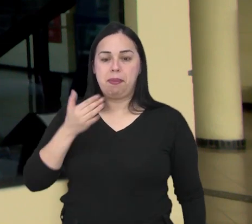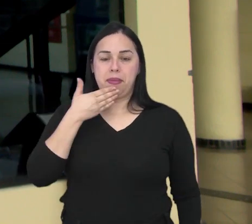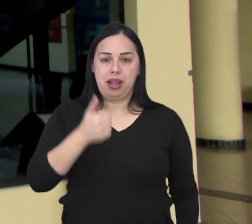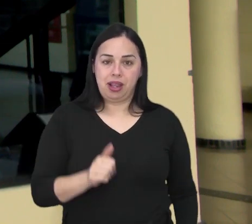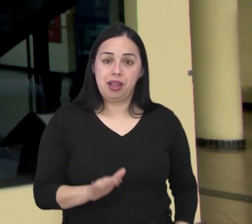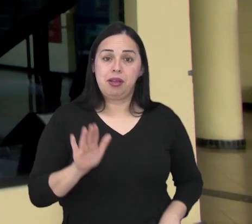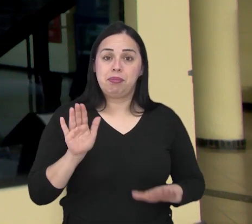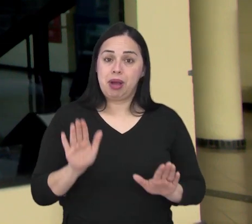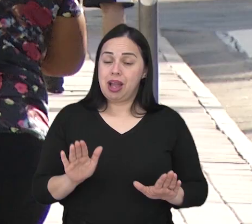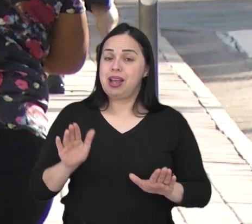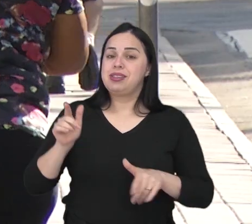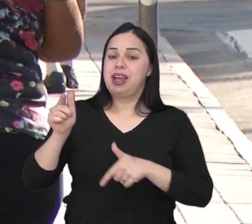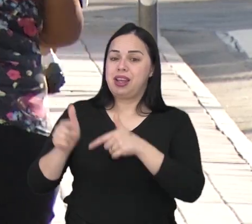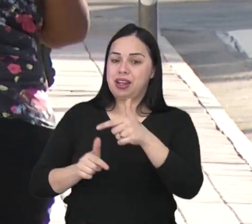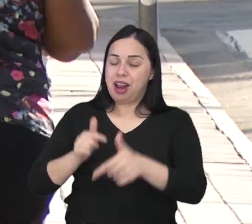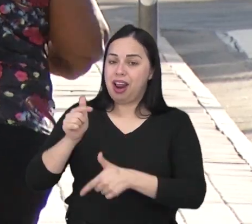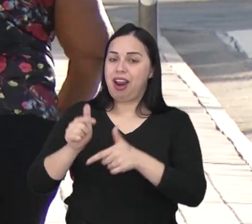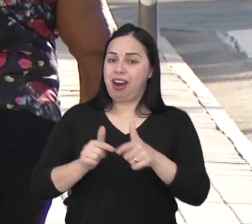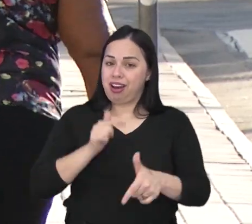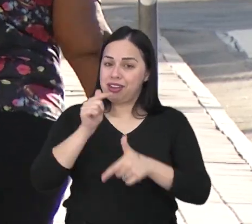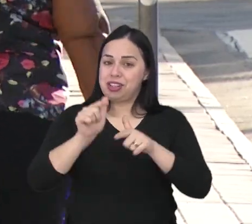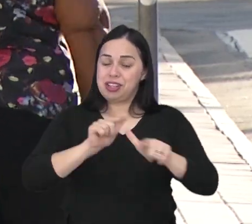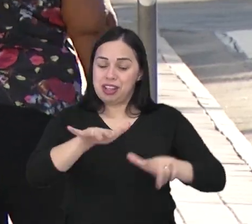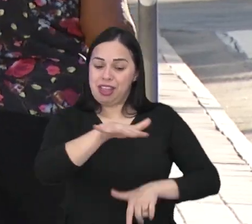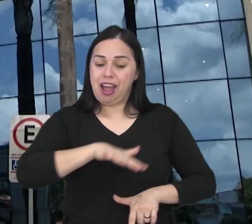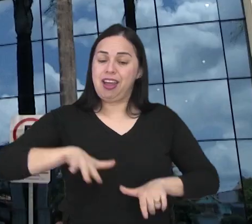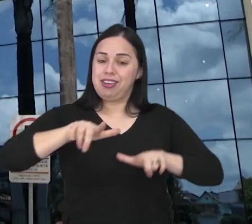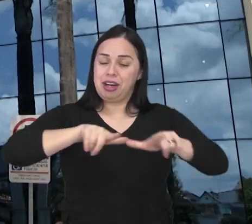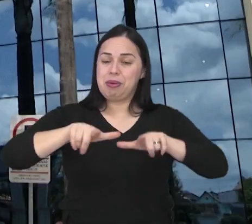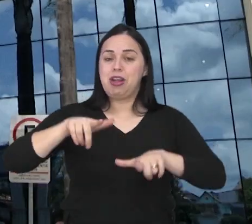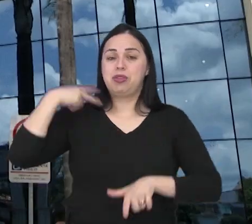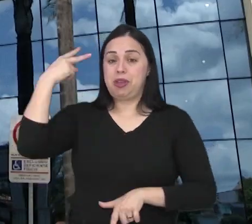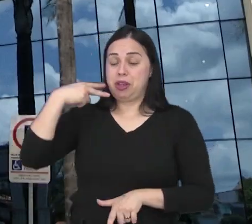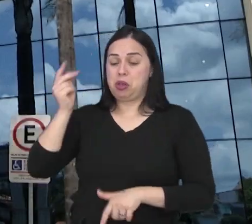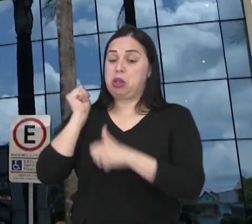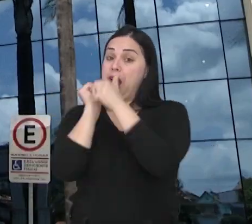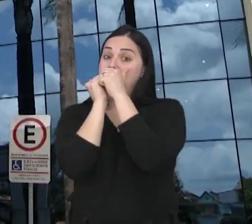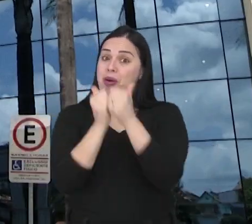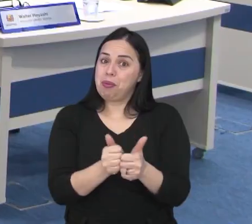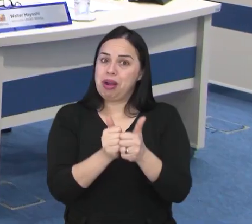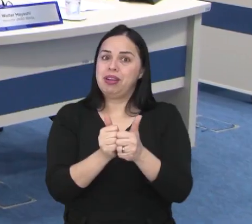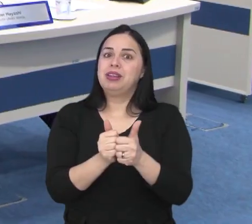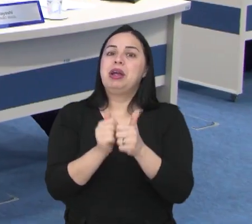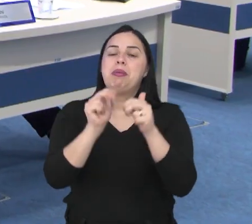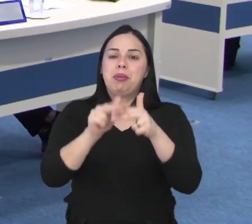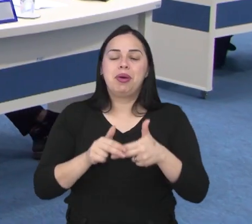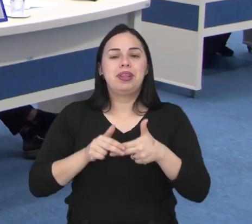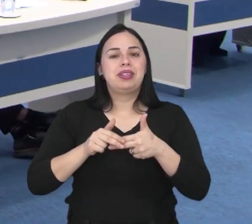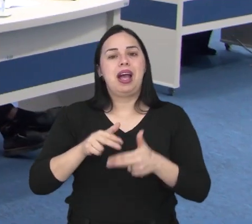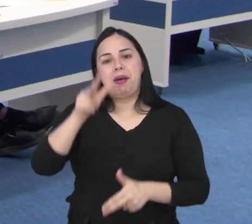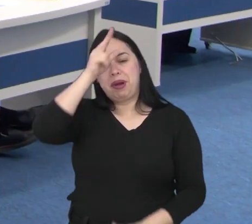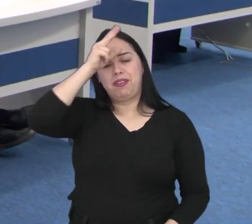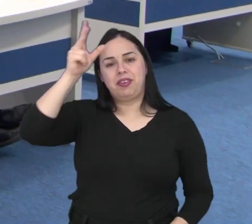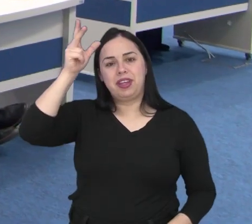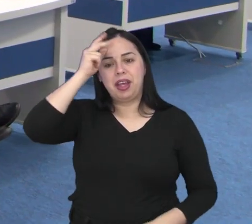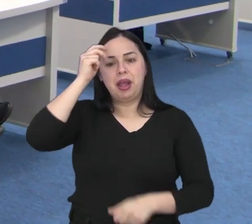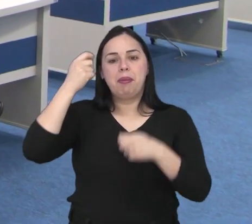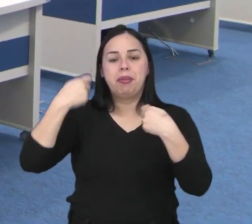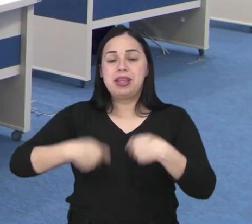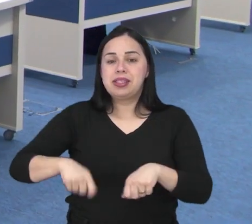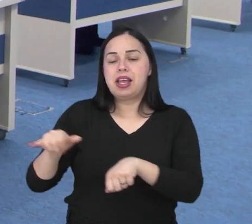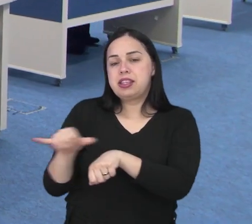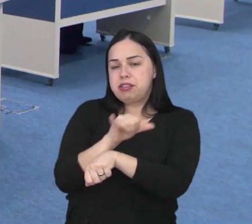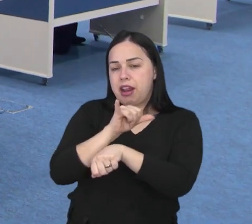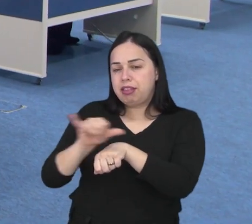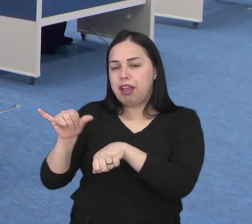liberdade e pode ter ganhos melhores. A questão do emprego é acompanhada de perto pela Câmara. Segundo os parlamentares, o poder